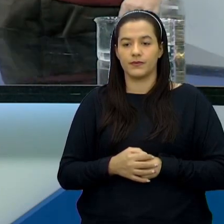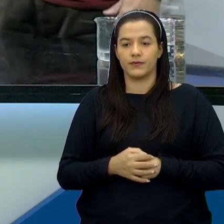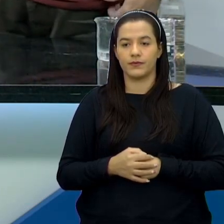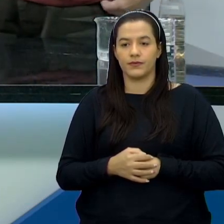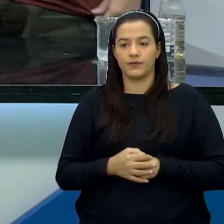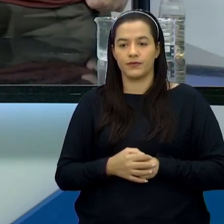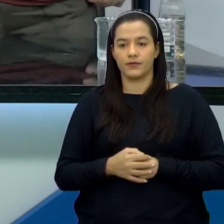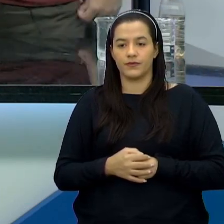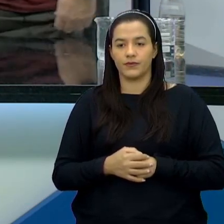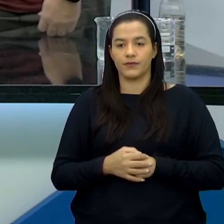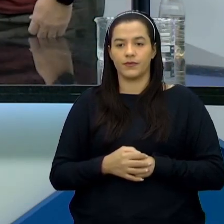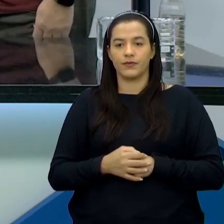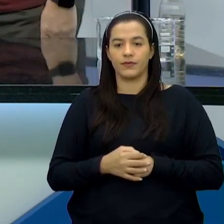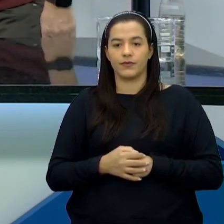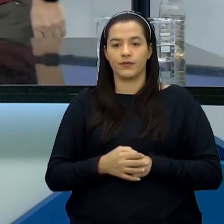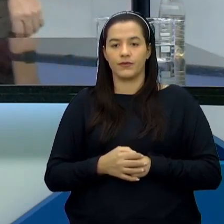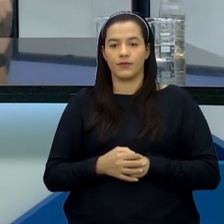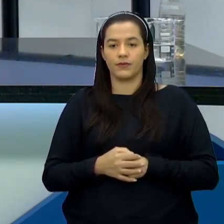Primeiro eu